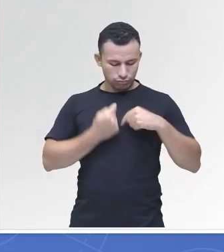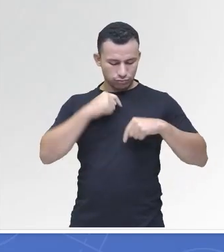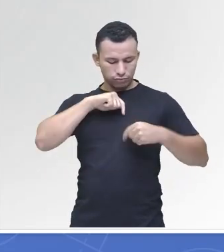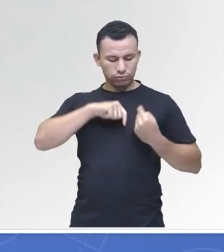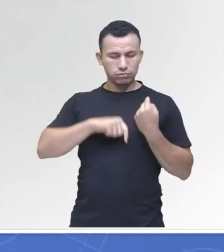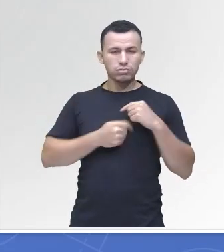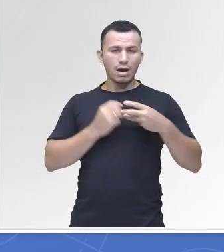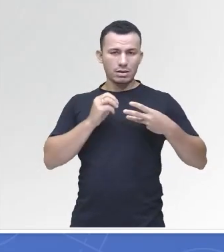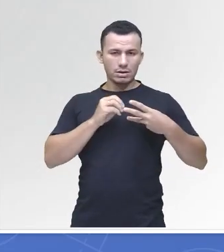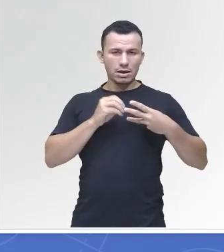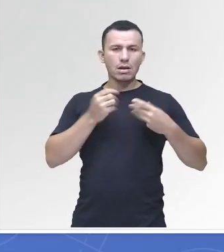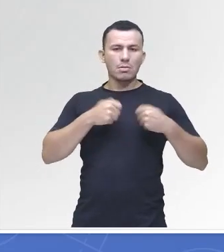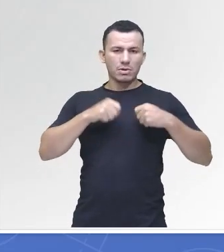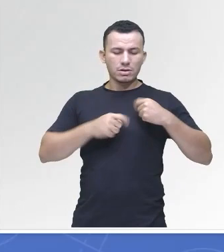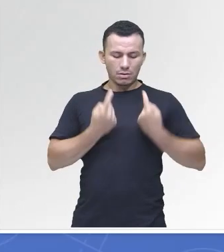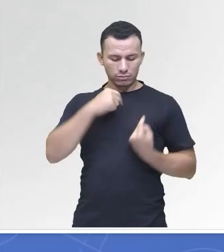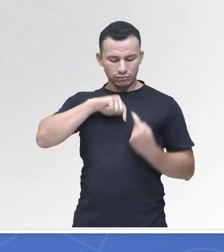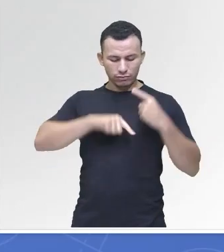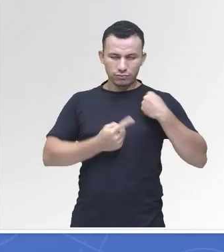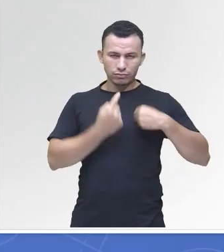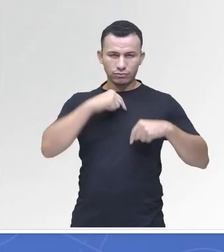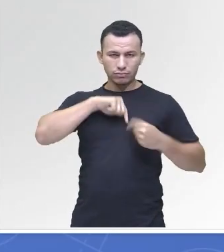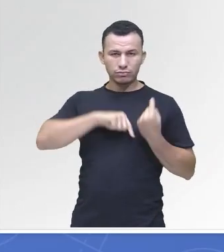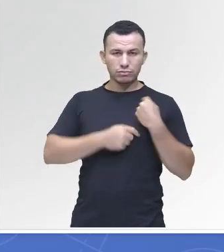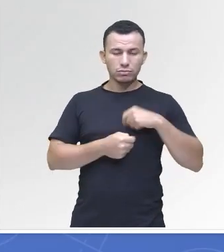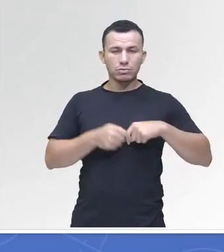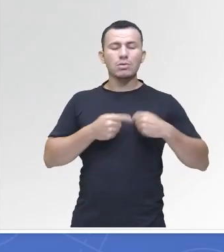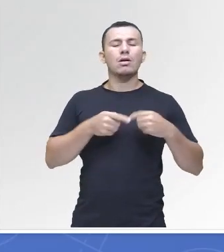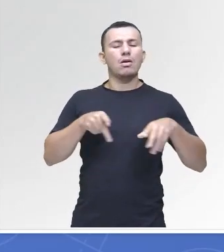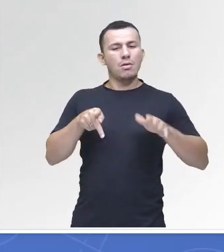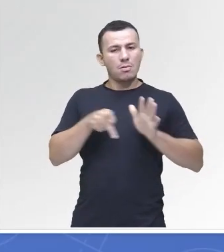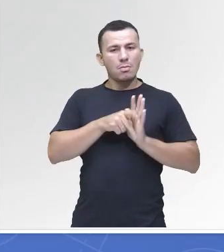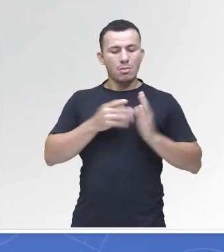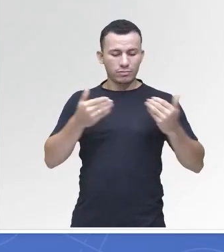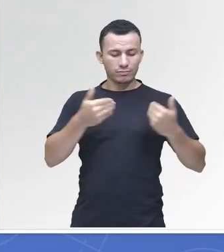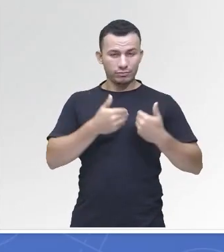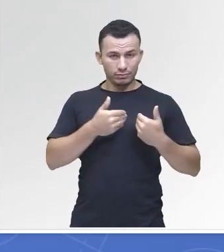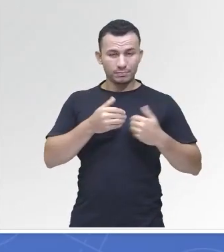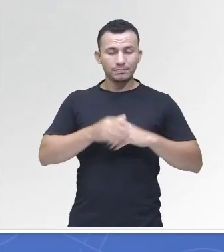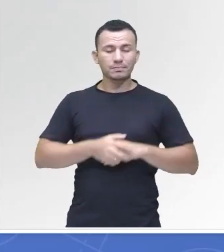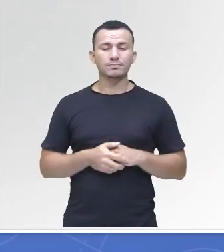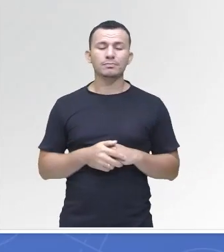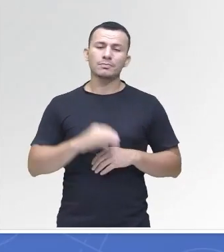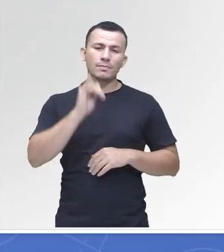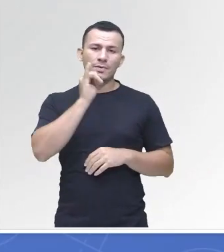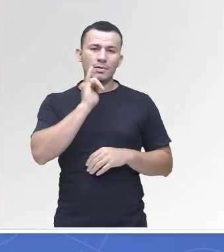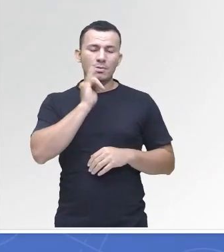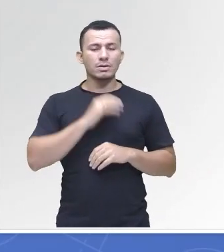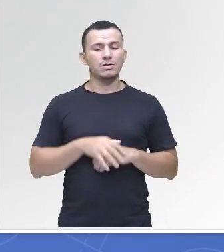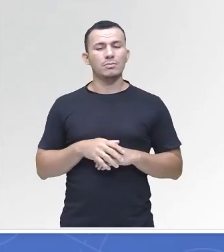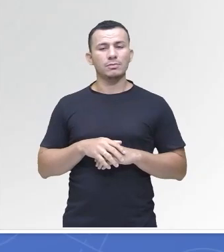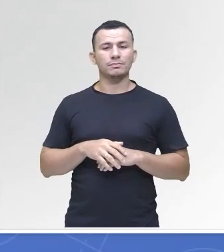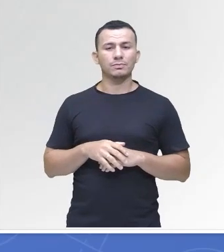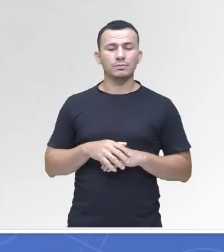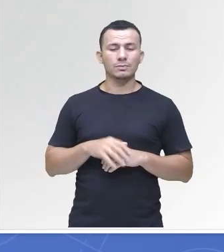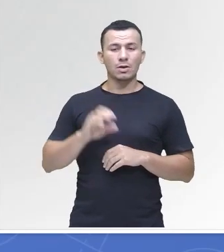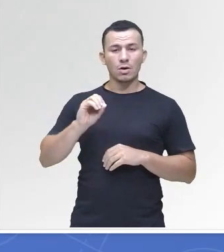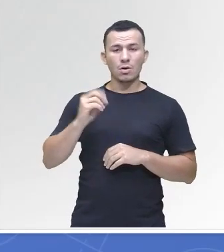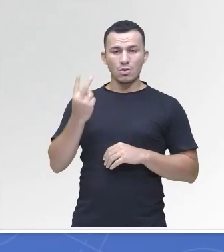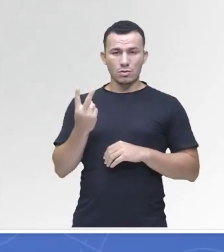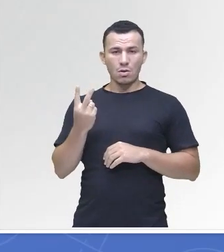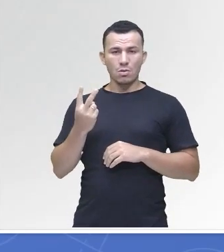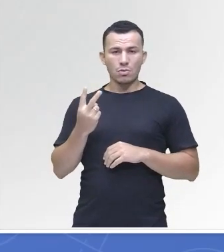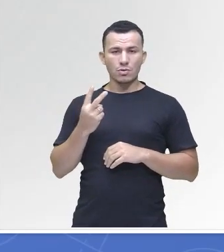nossa célula precisa para a respiração celular, para o seu metabolismo. Como, por exemplo, o oxigênio, né? O oxigênio que ele